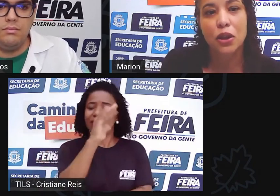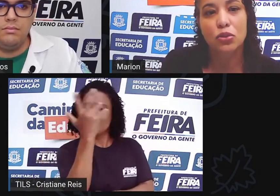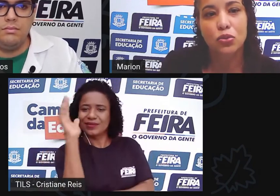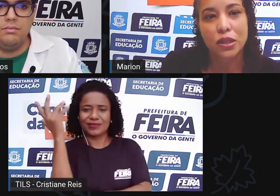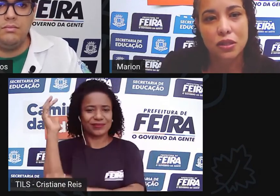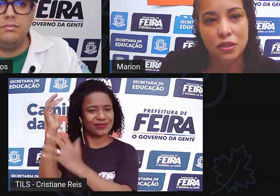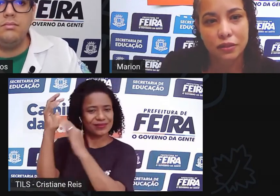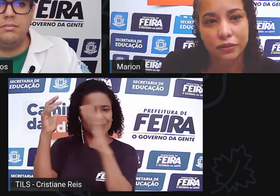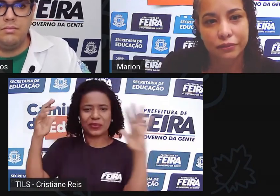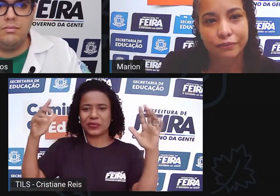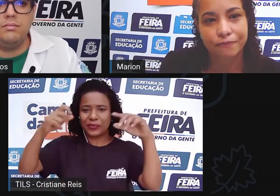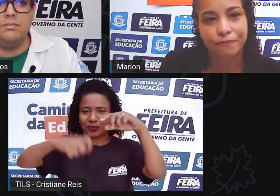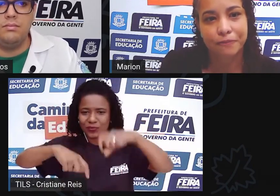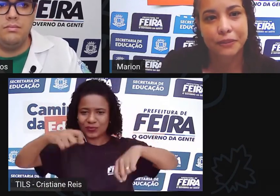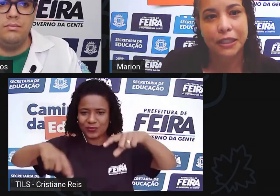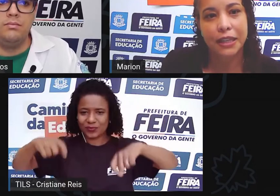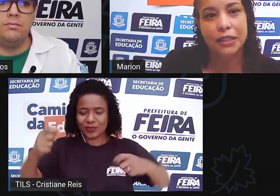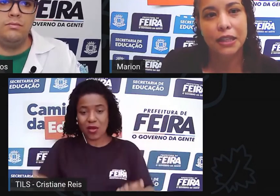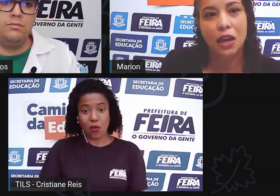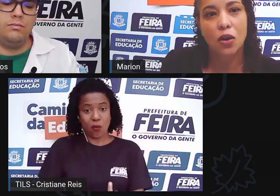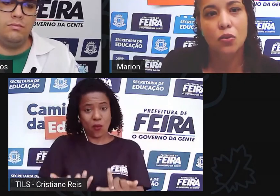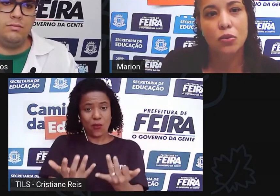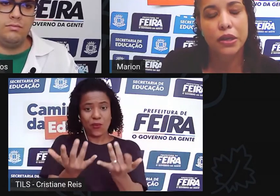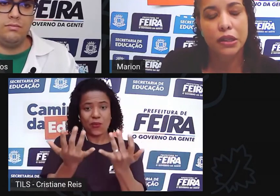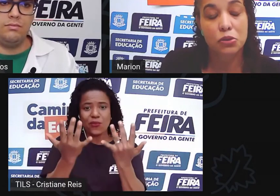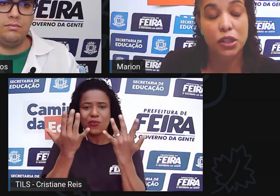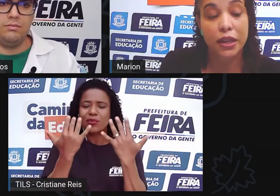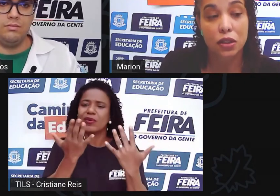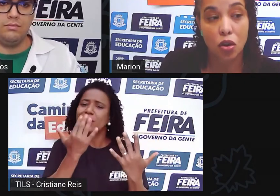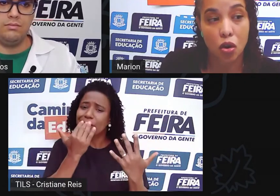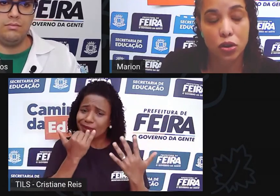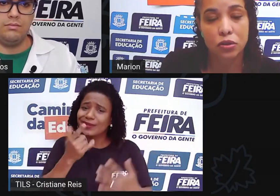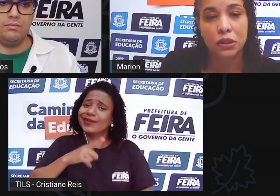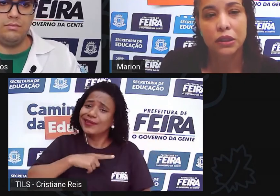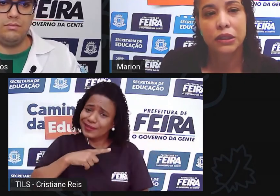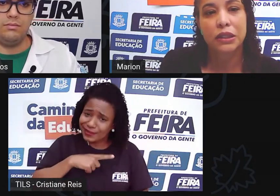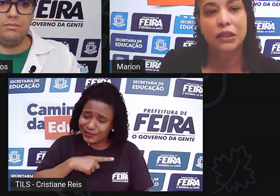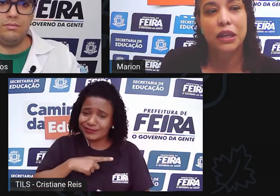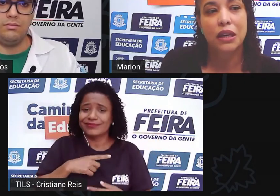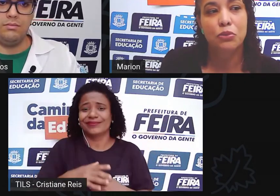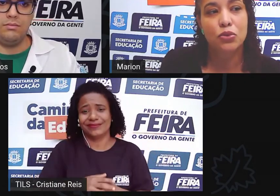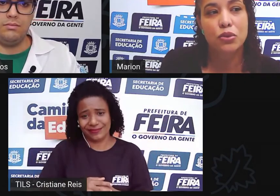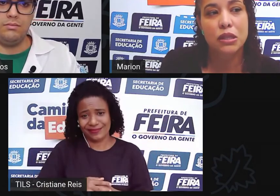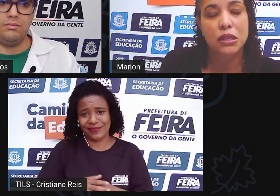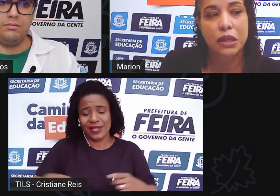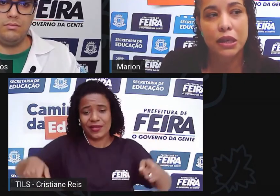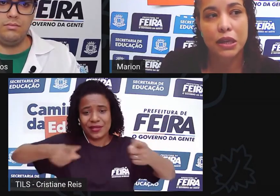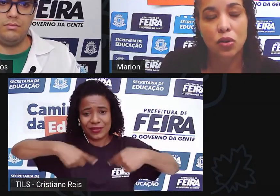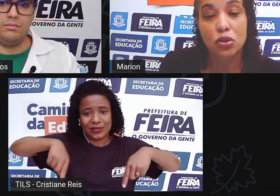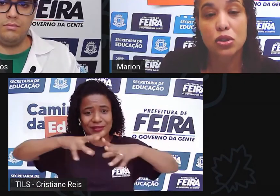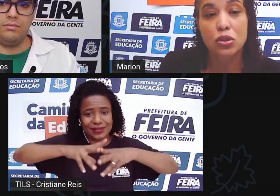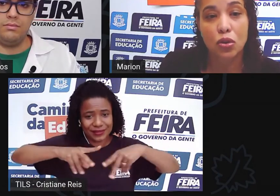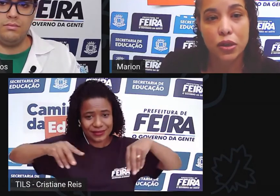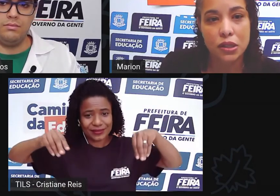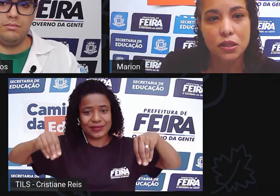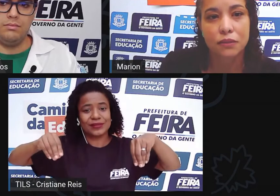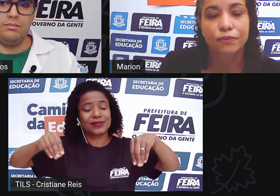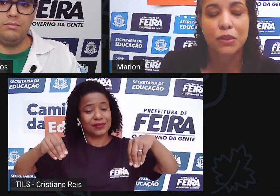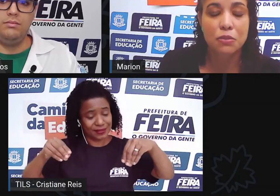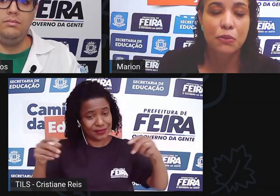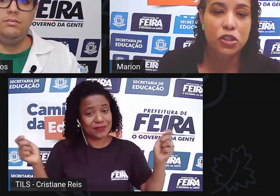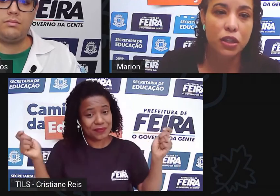se produz, né? Então temos território e temos